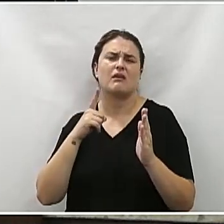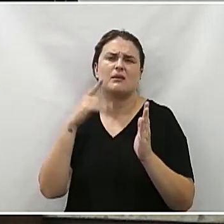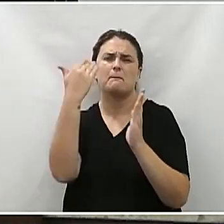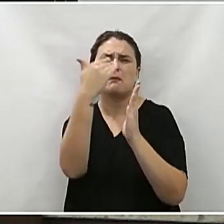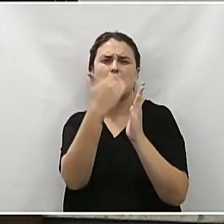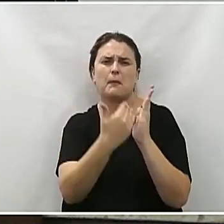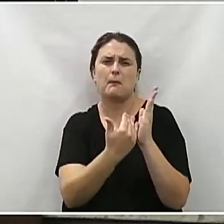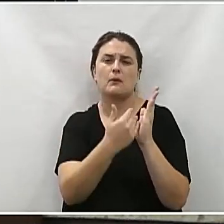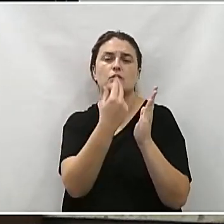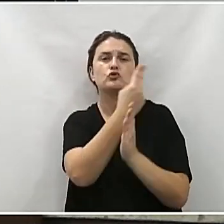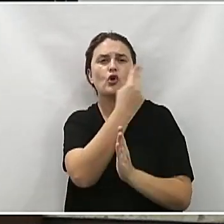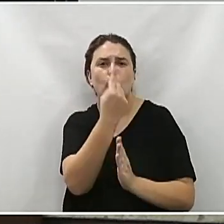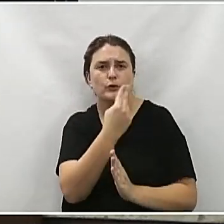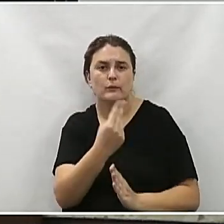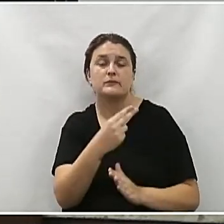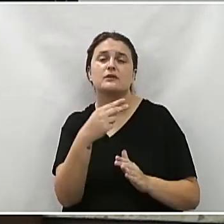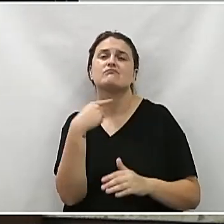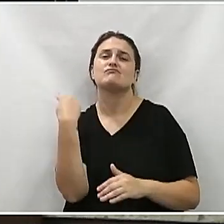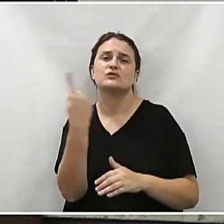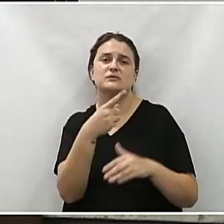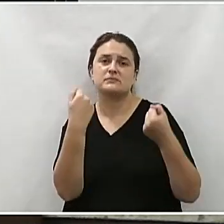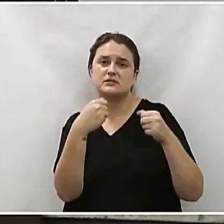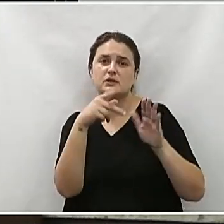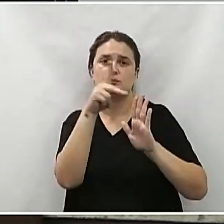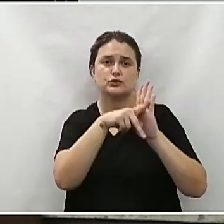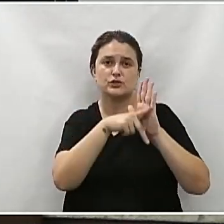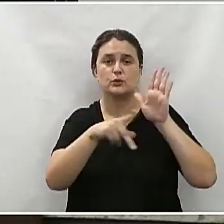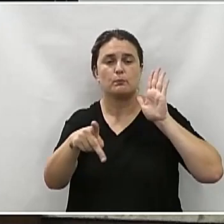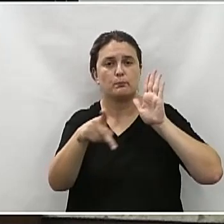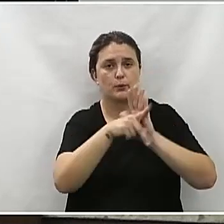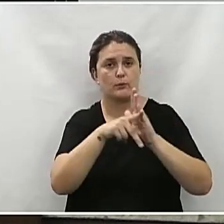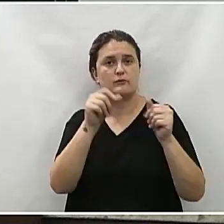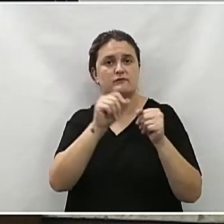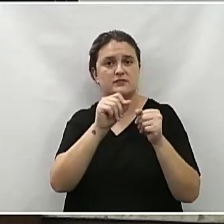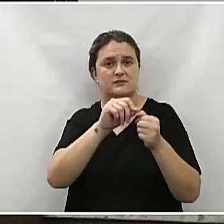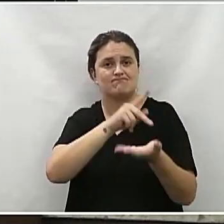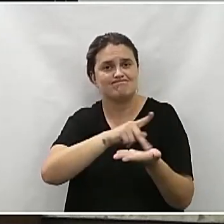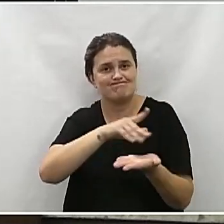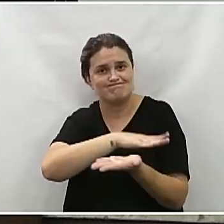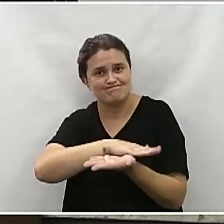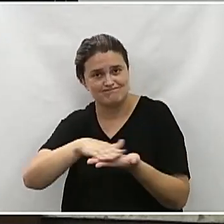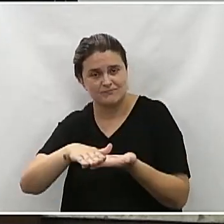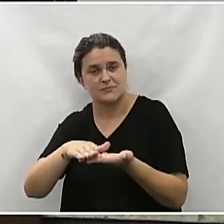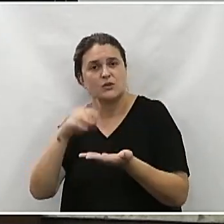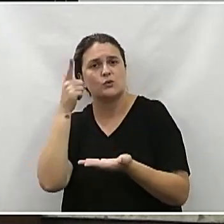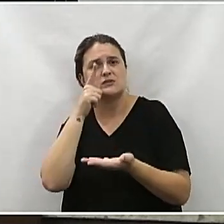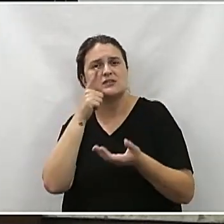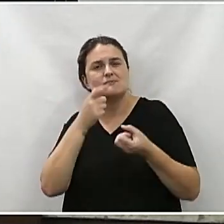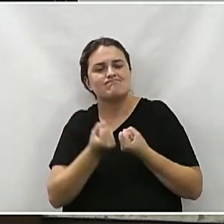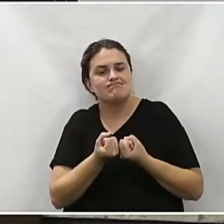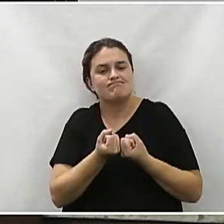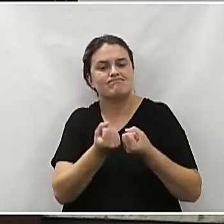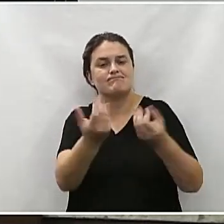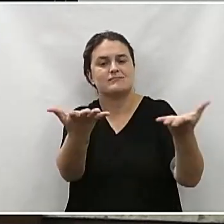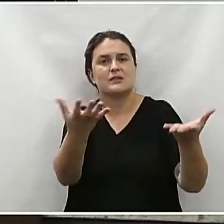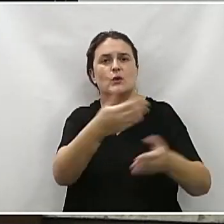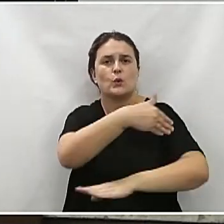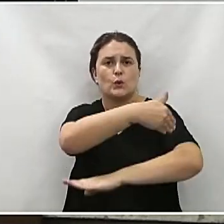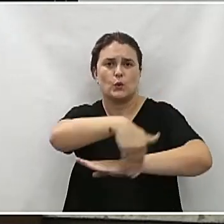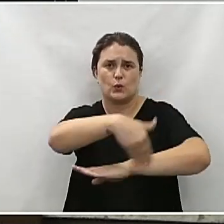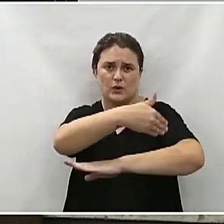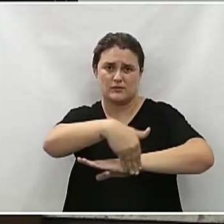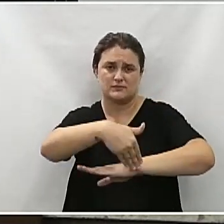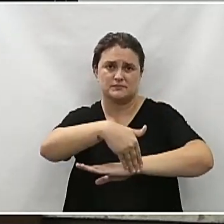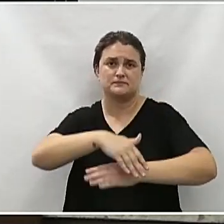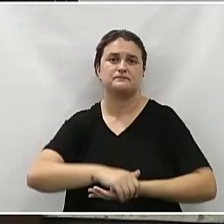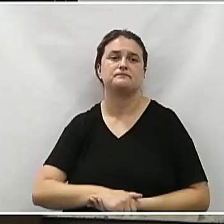realmente um programa de pavimentação aqui na cidade mas que venha contemplar várias ruas aí